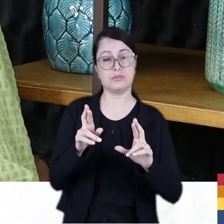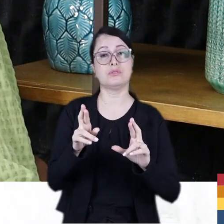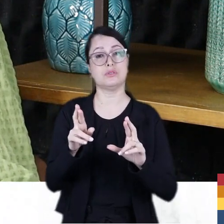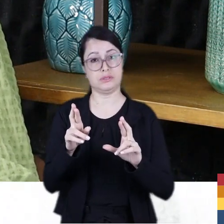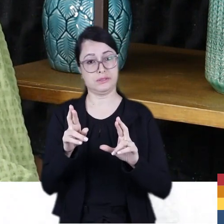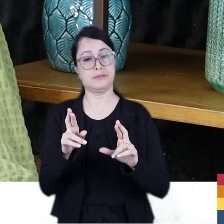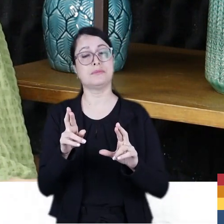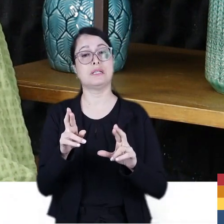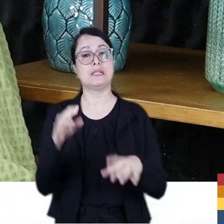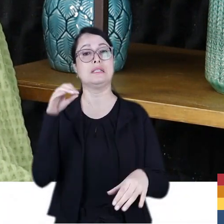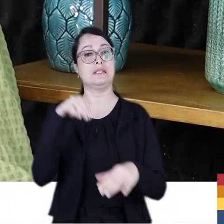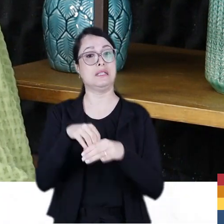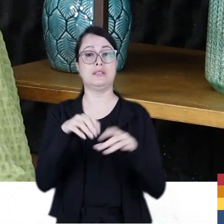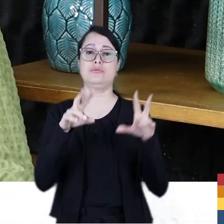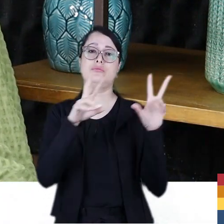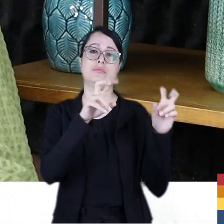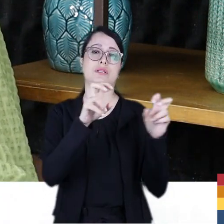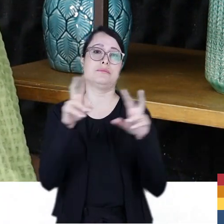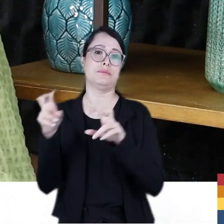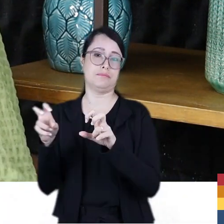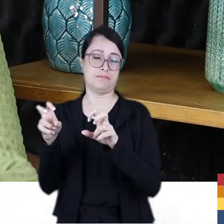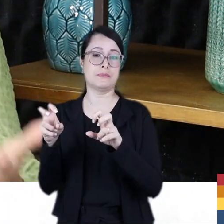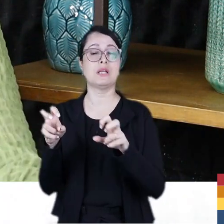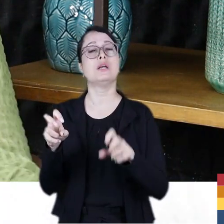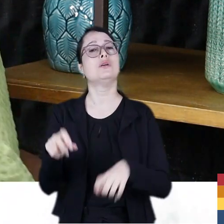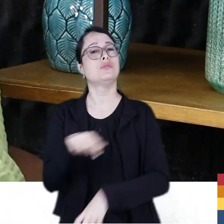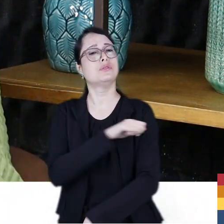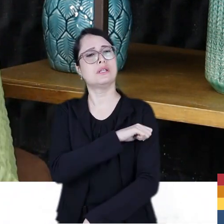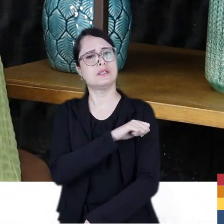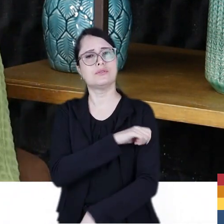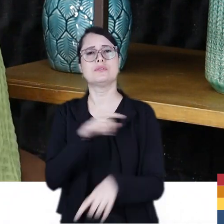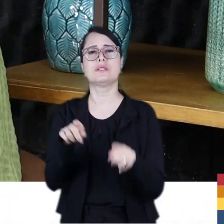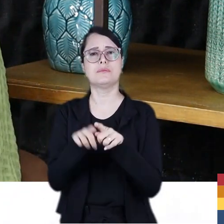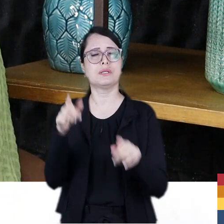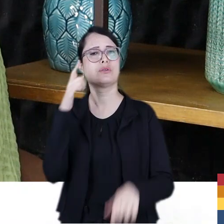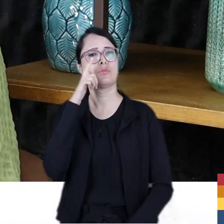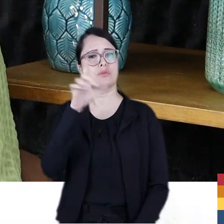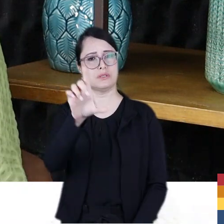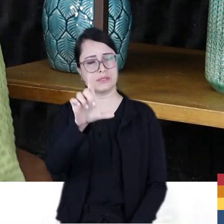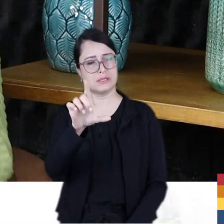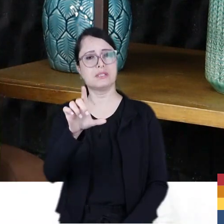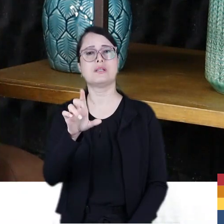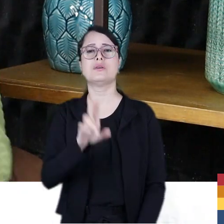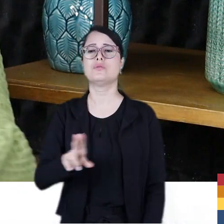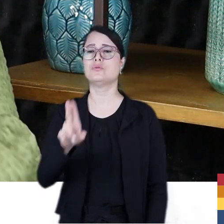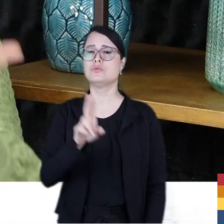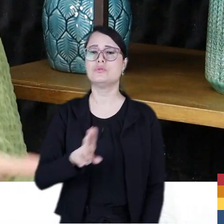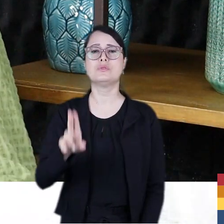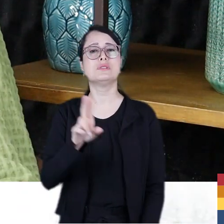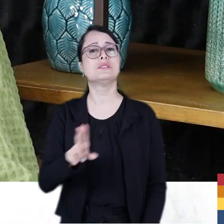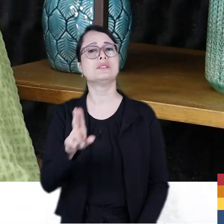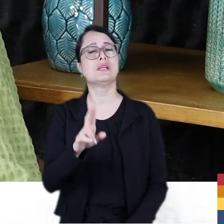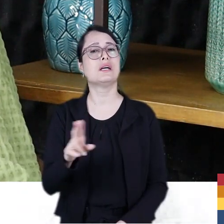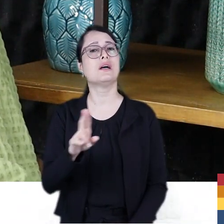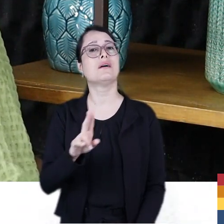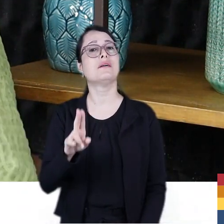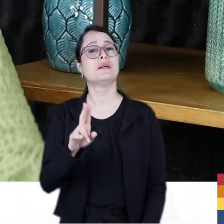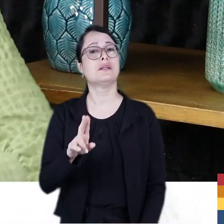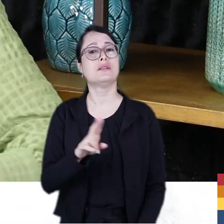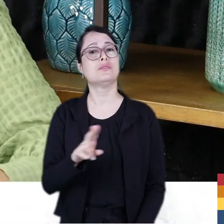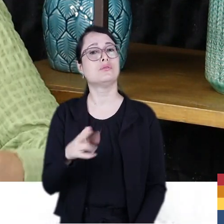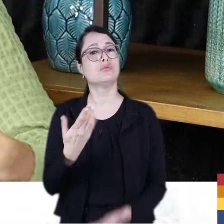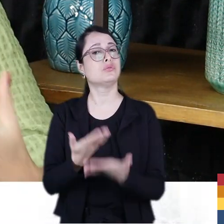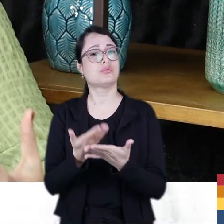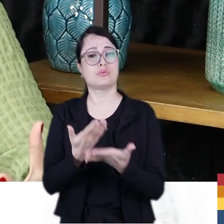componente específico lá na formação da segunda série, da terceira série, né, e aí trabalhando a formação geral básica,